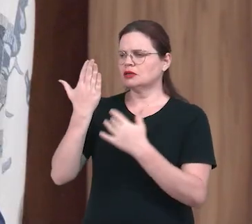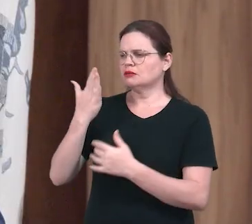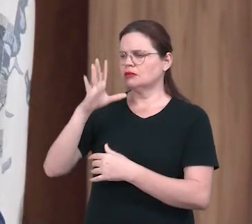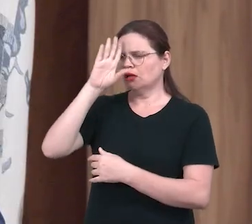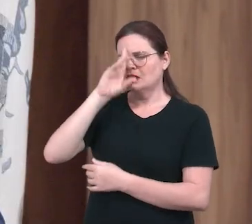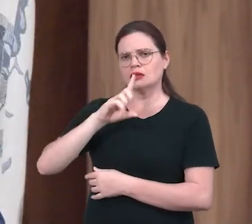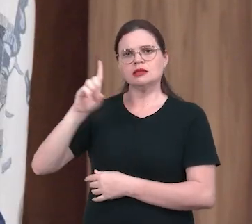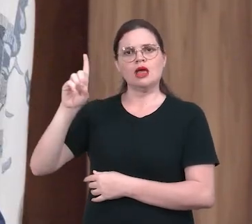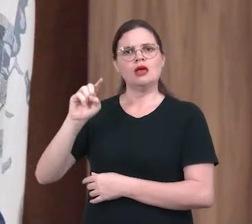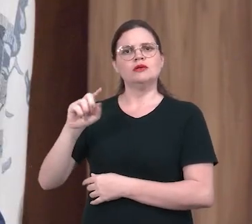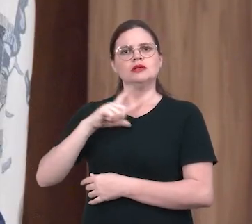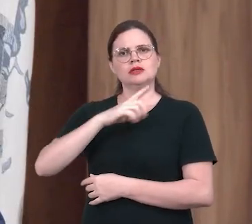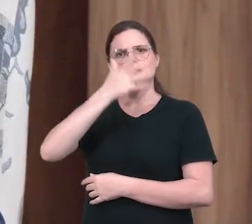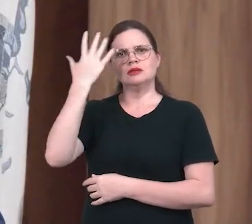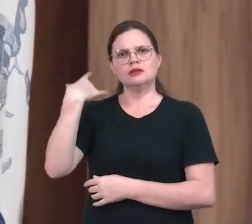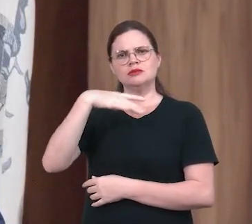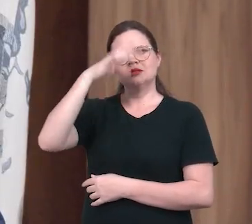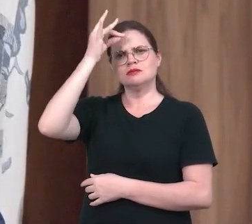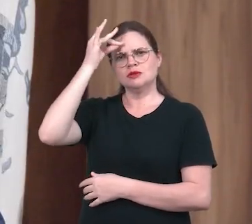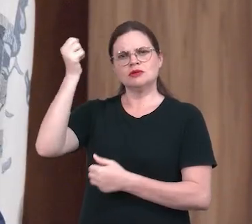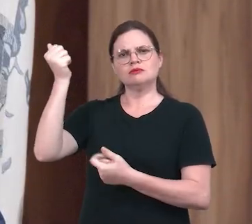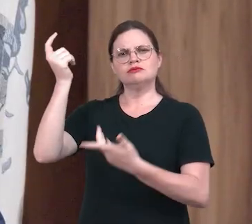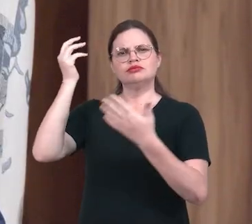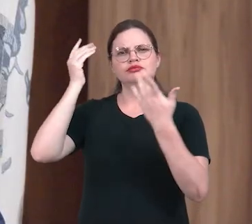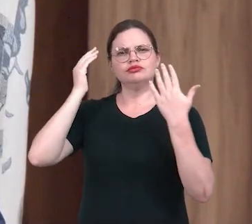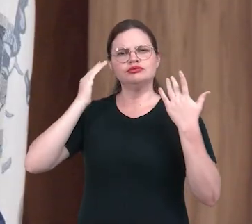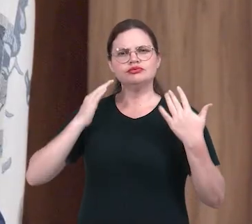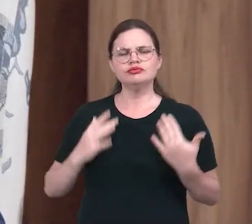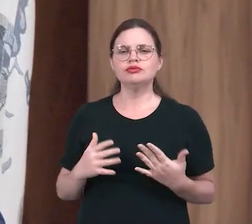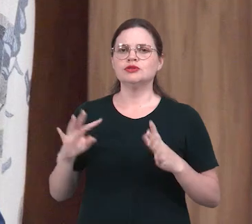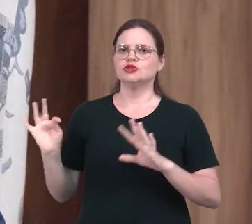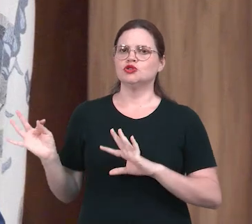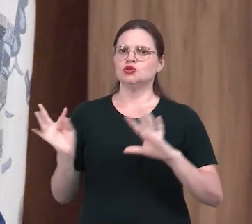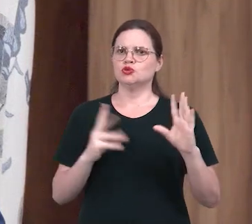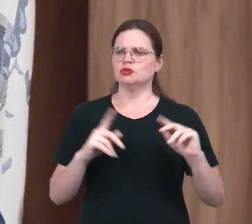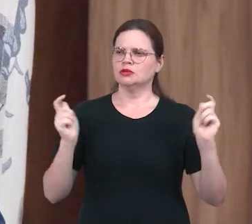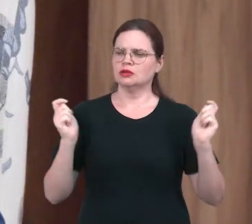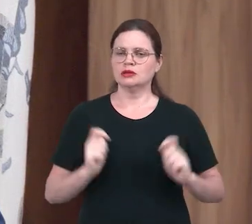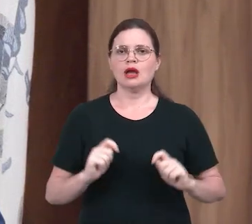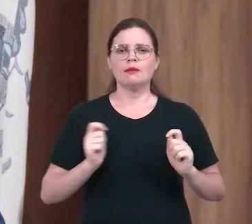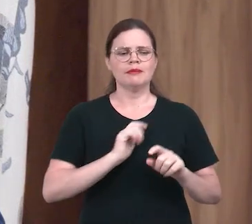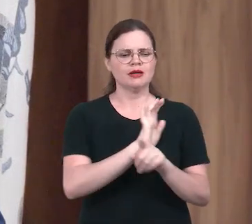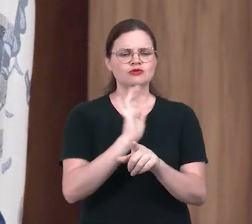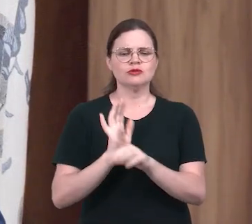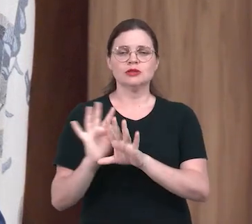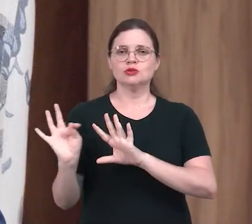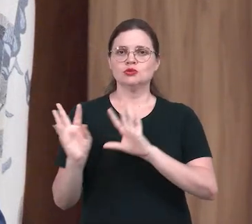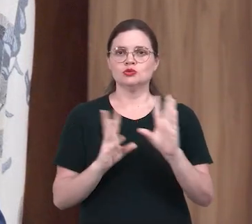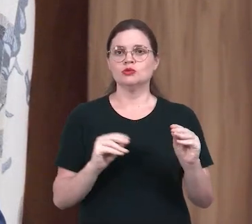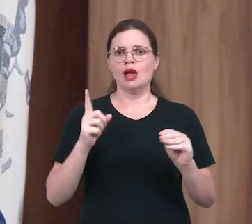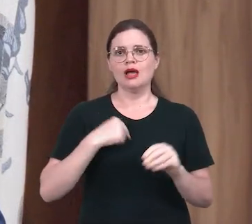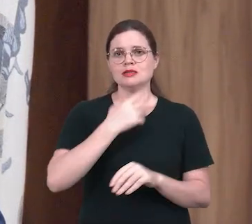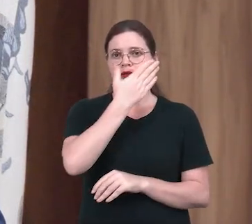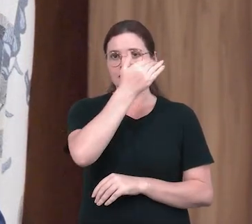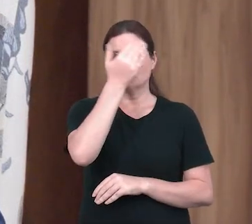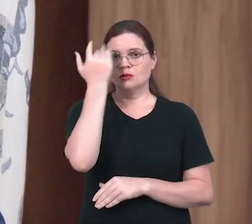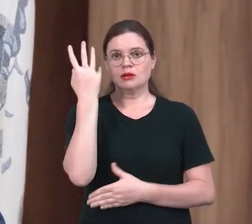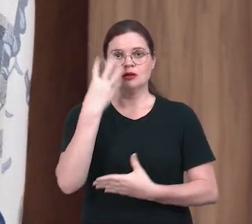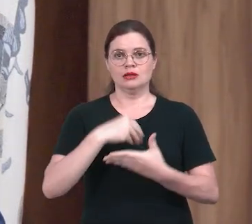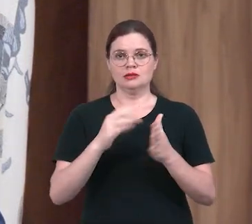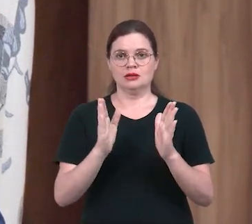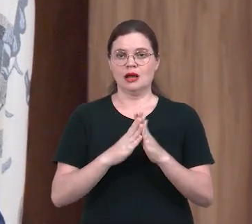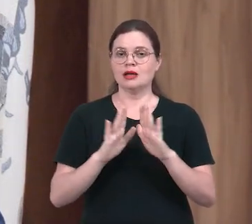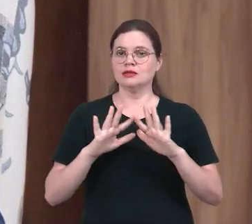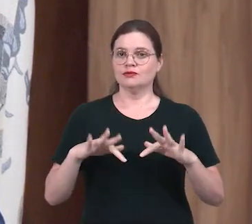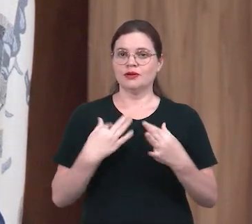do poço que jorra da água da vida e tira água para descedentar a sede da sua família. E você que um